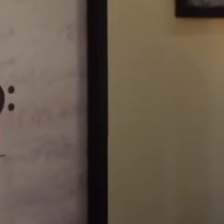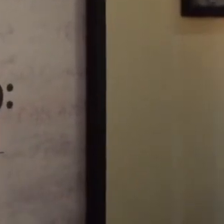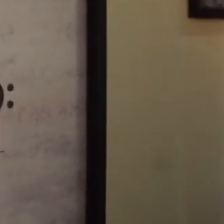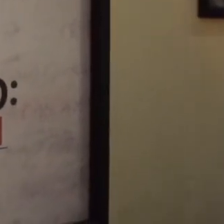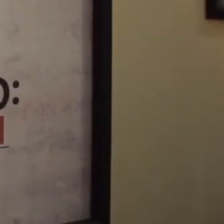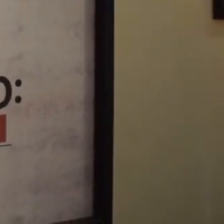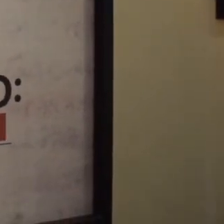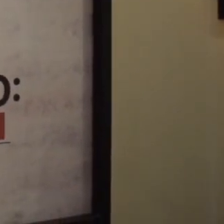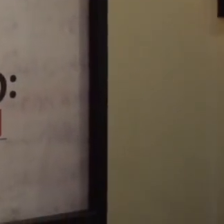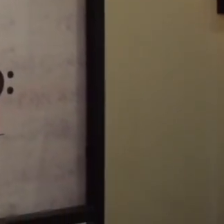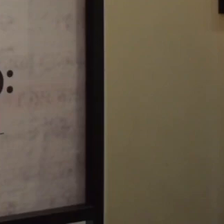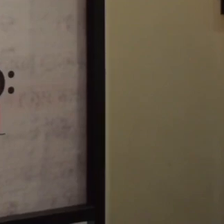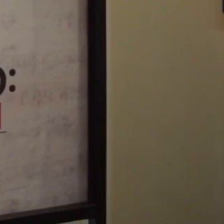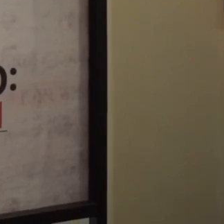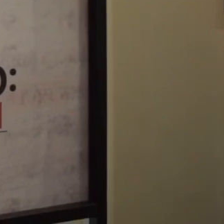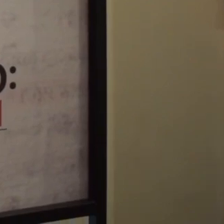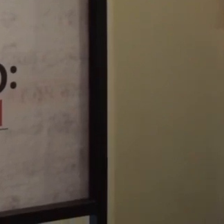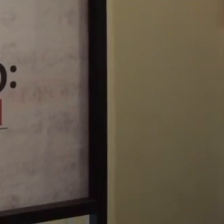para a literatura.